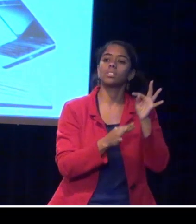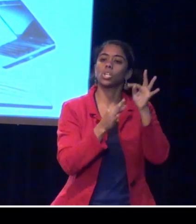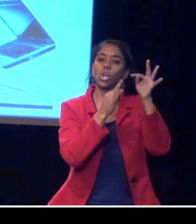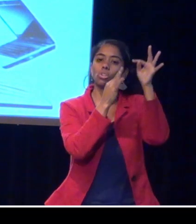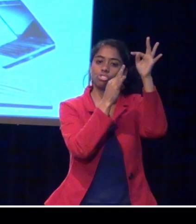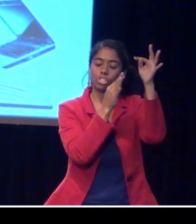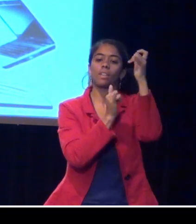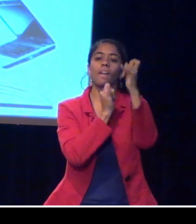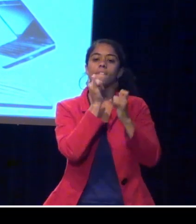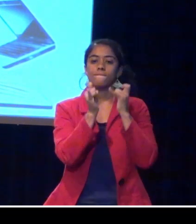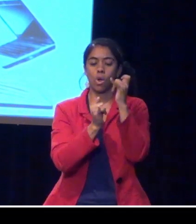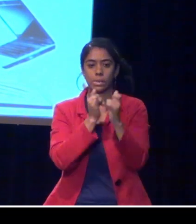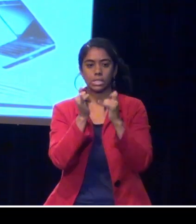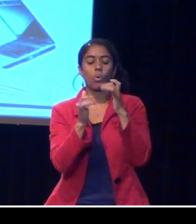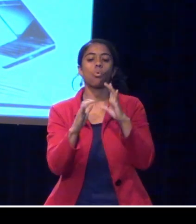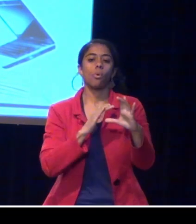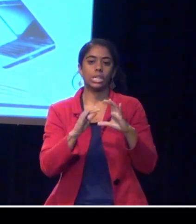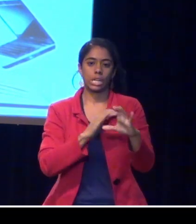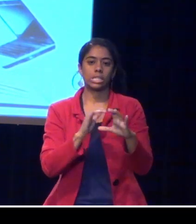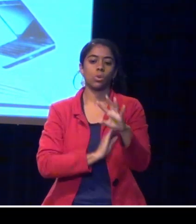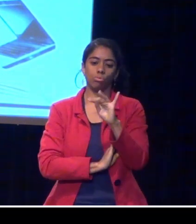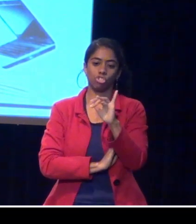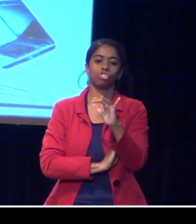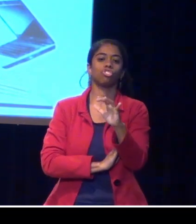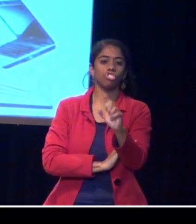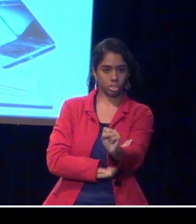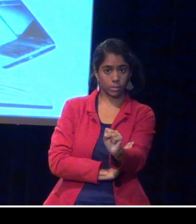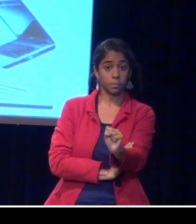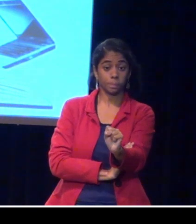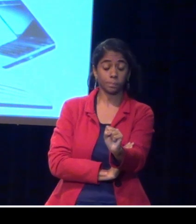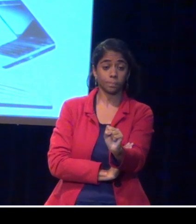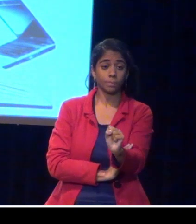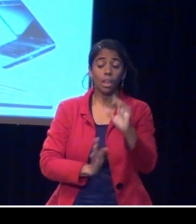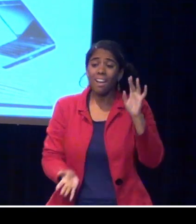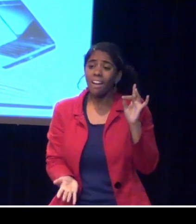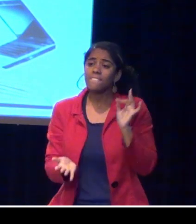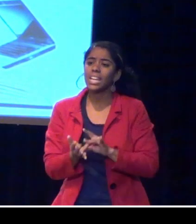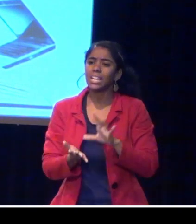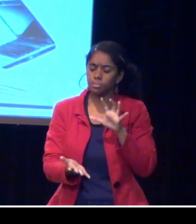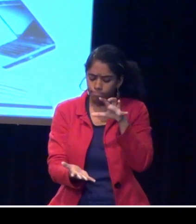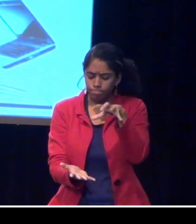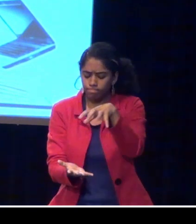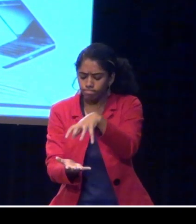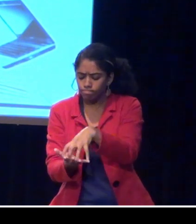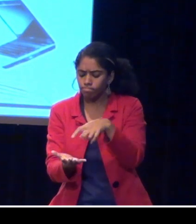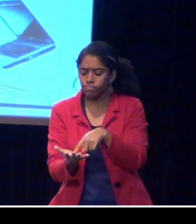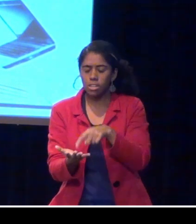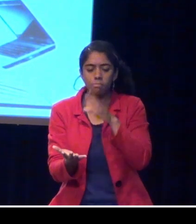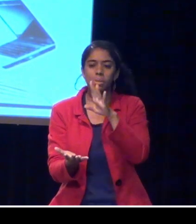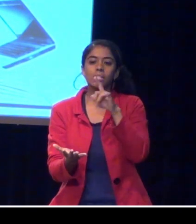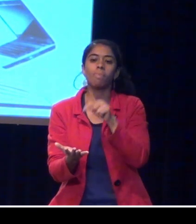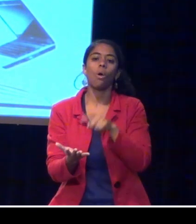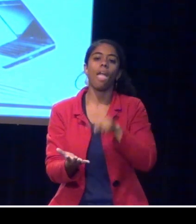da informação e comunicação. Na verdade, a centralidade é a